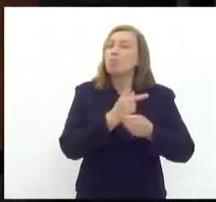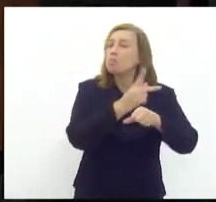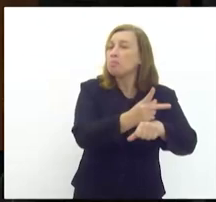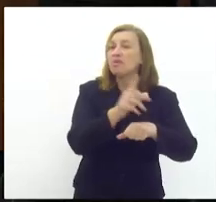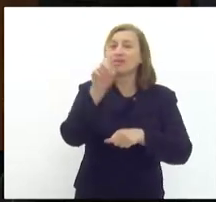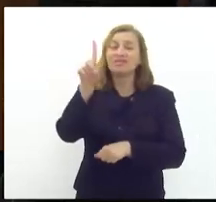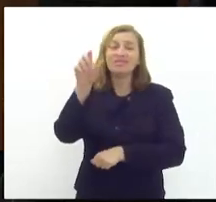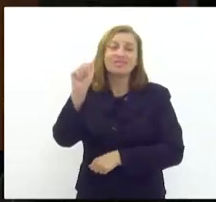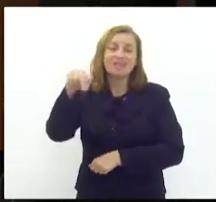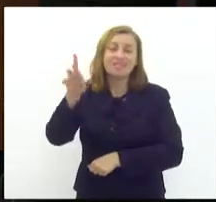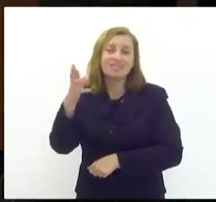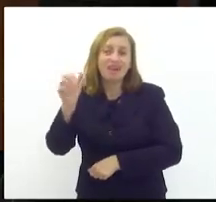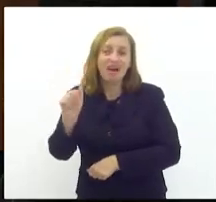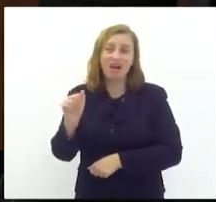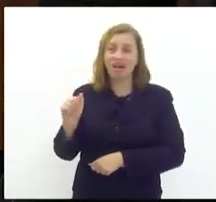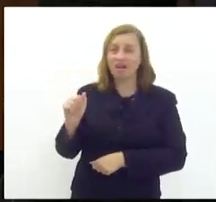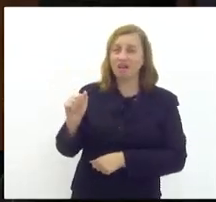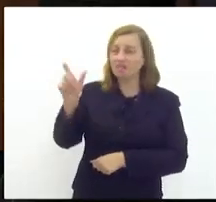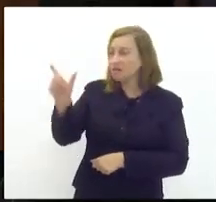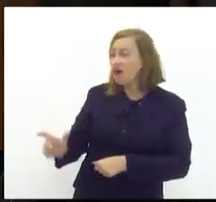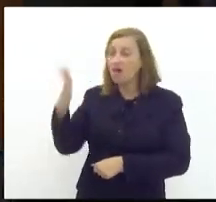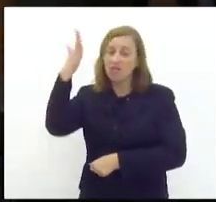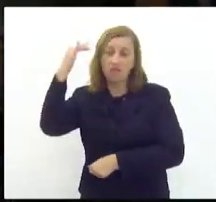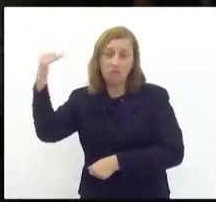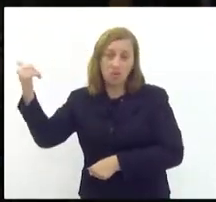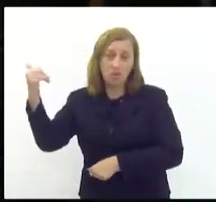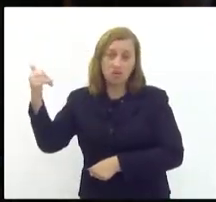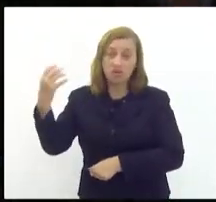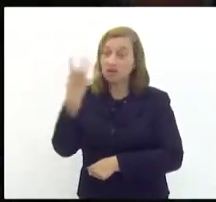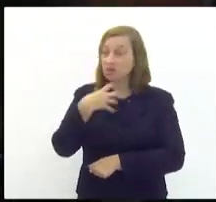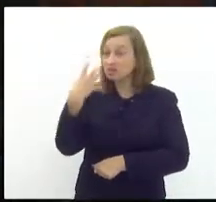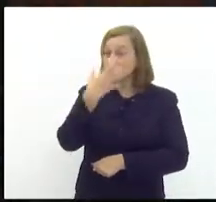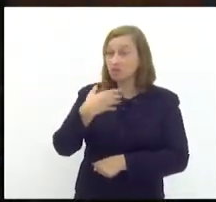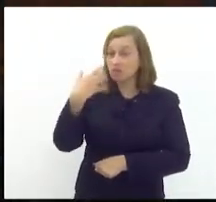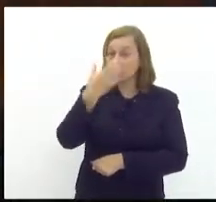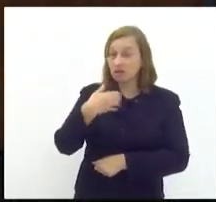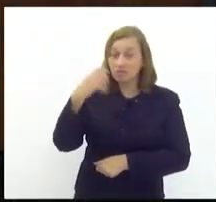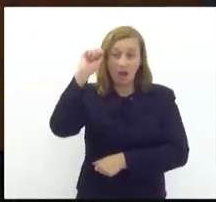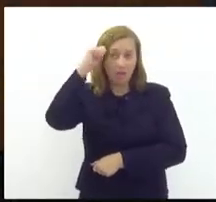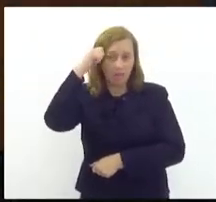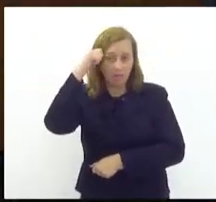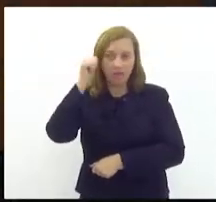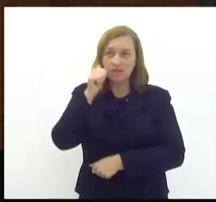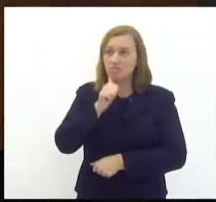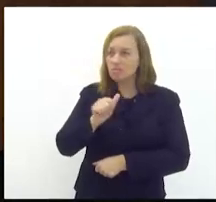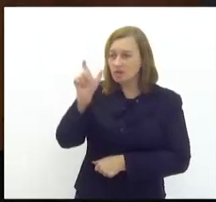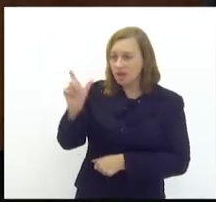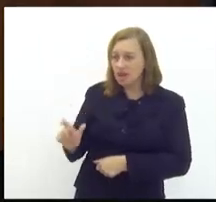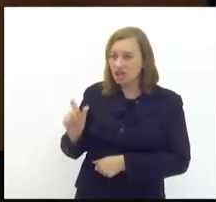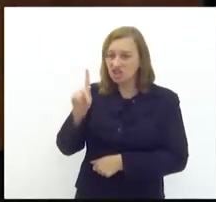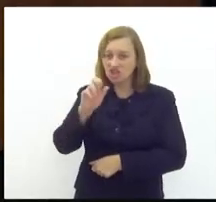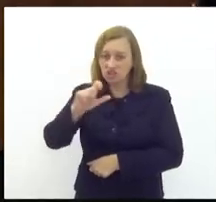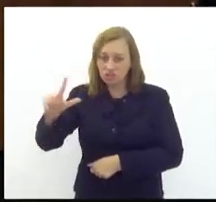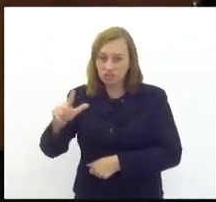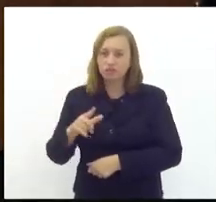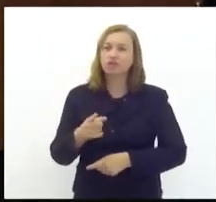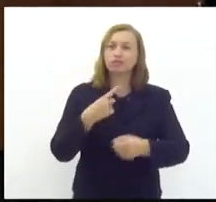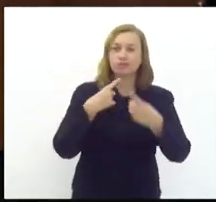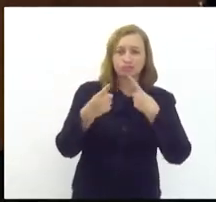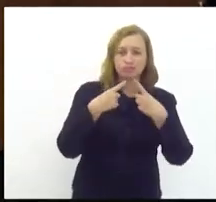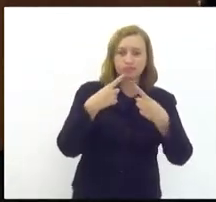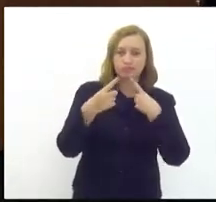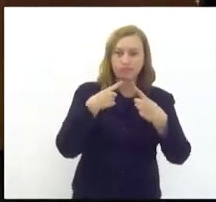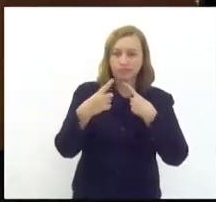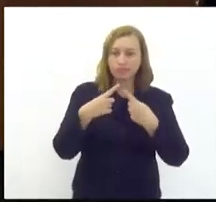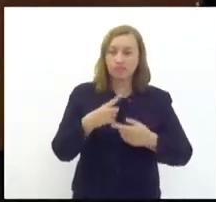Dandara a ilustríssimo cantora Preta Gil isso tomou pouquíssimo tempo da discussão e